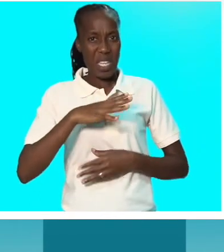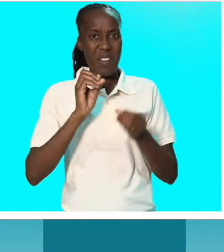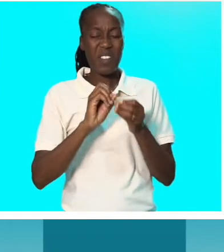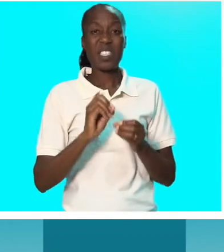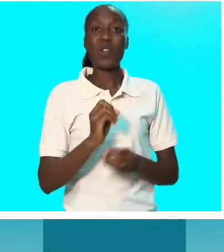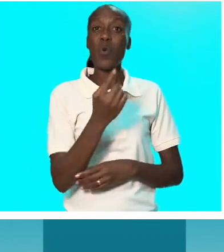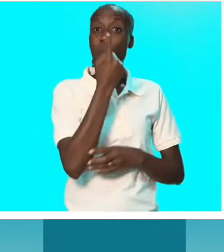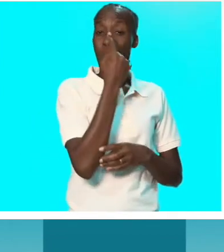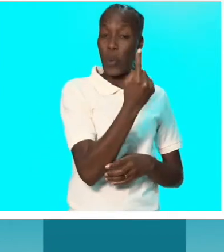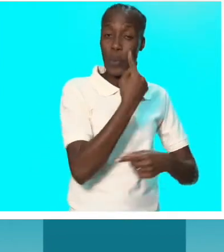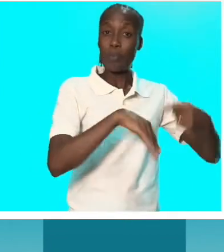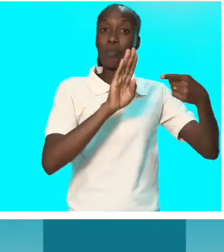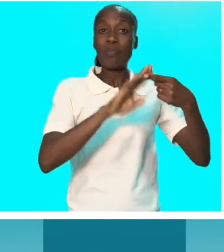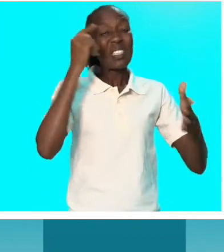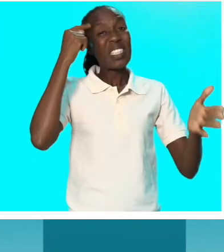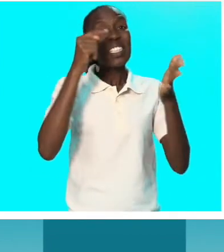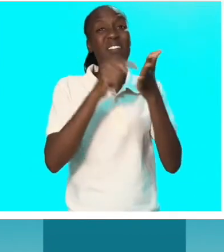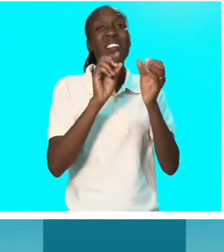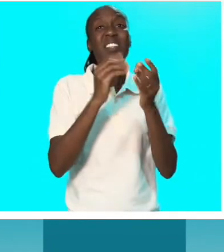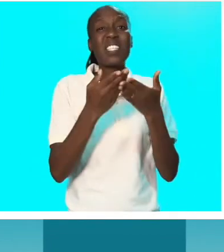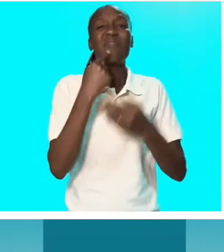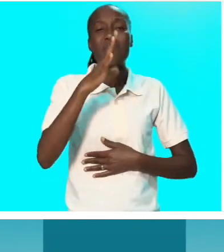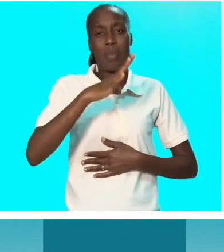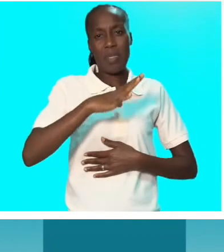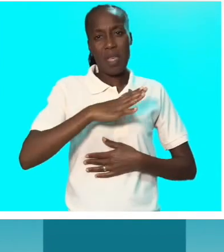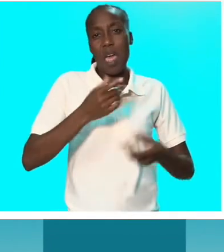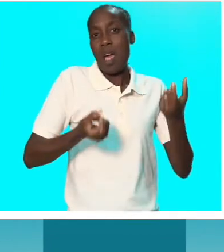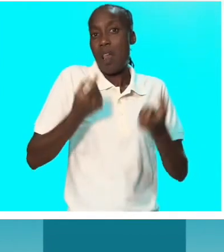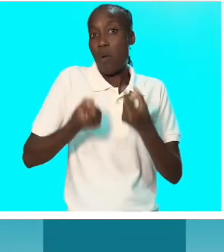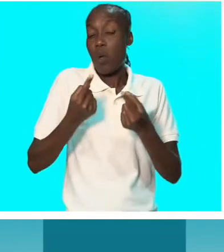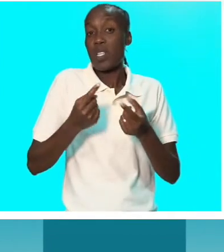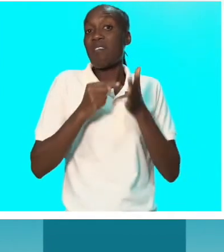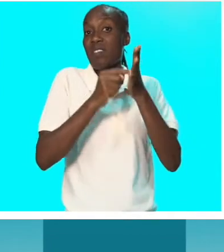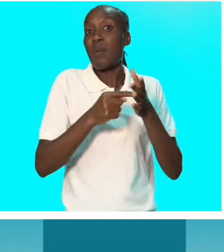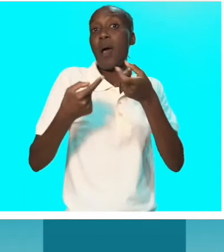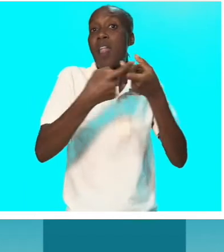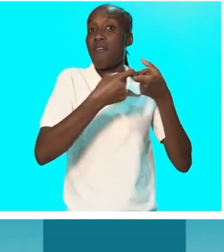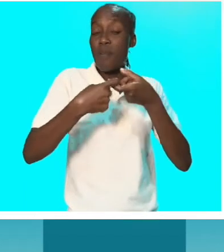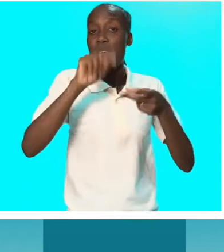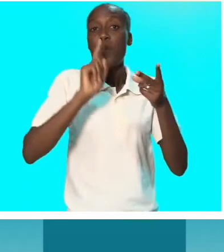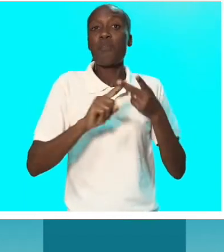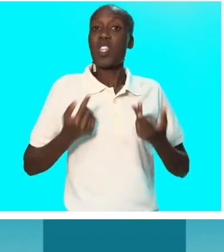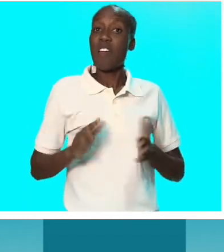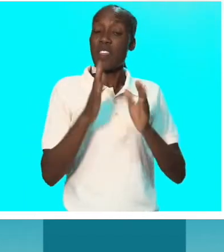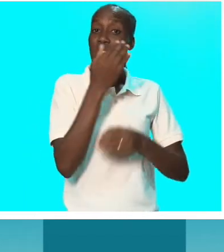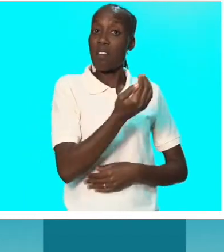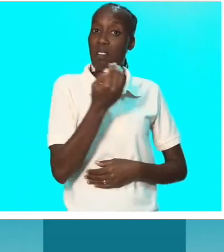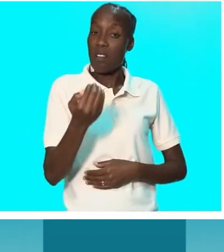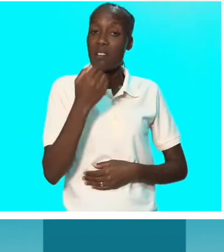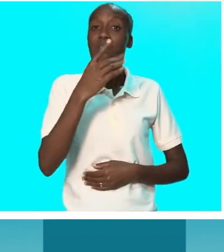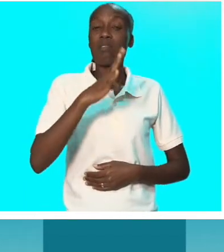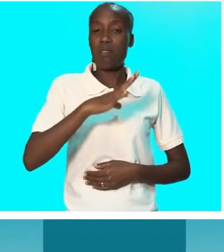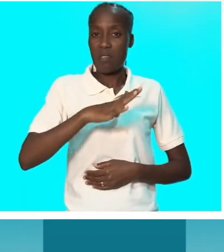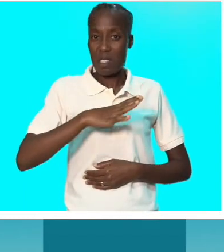como diabetes imediato tipo 1. Significa que existe algum episódio na família ou na vida daquela criança